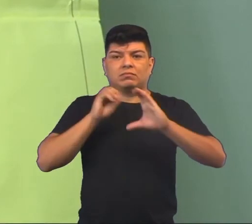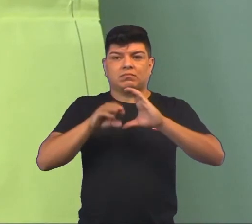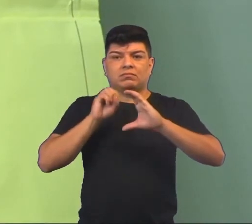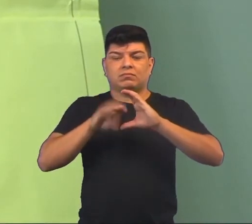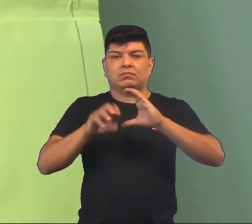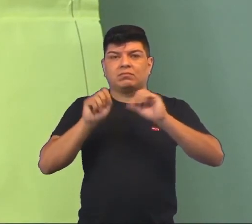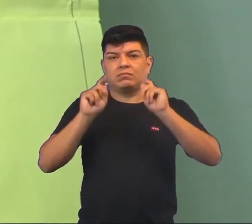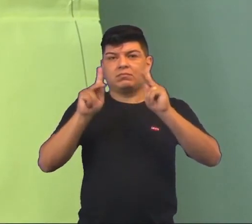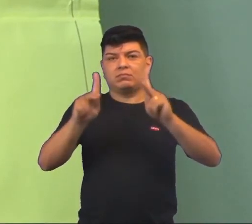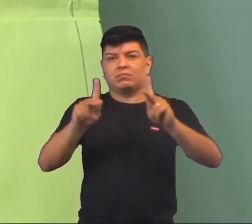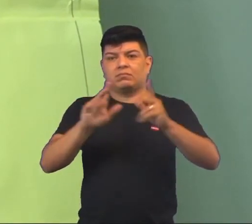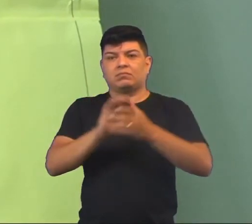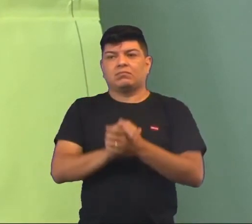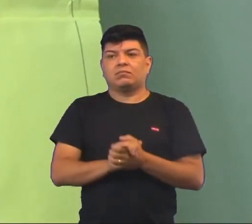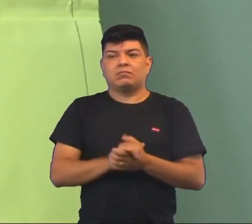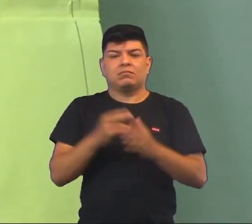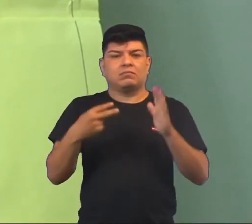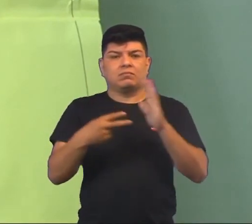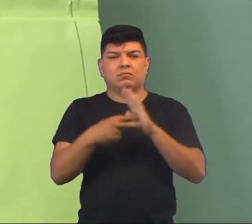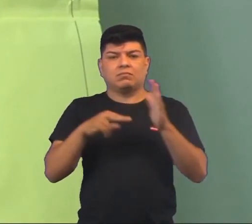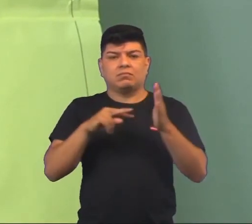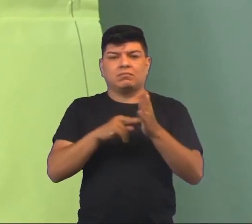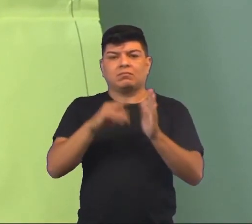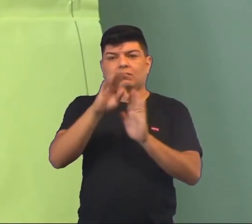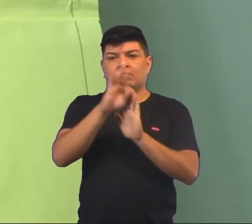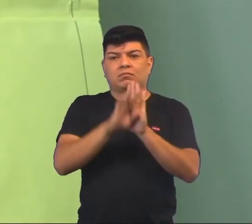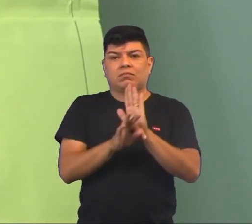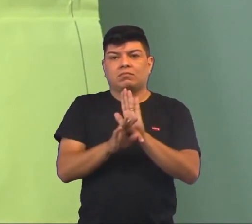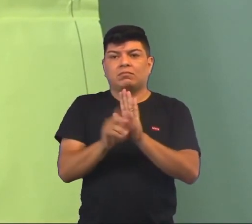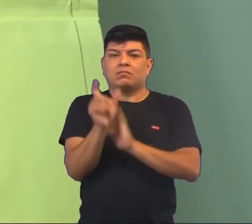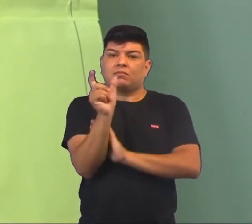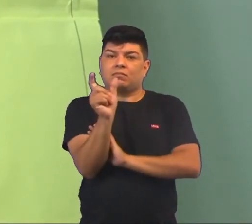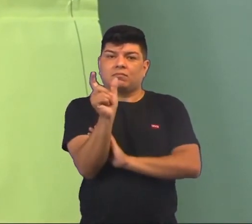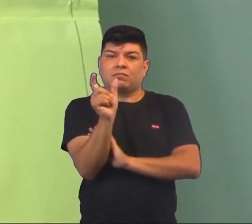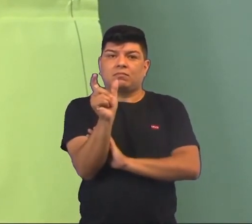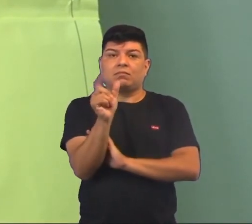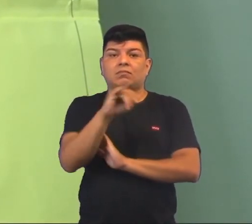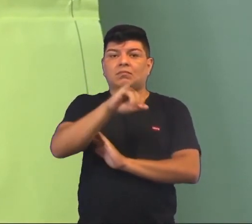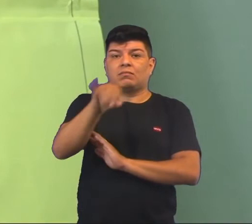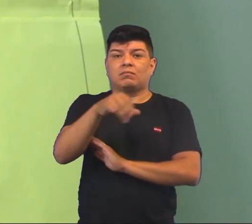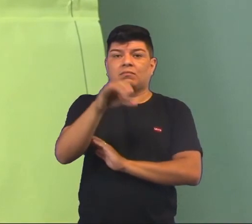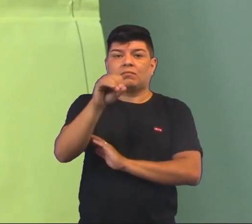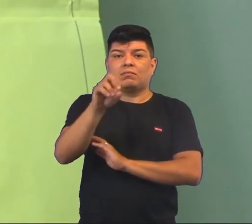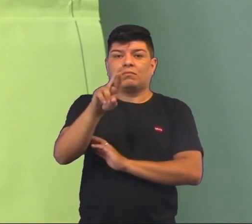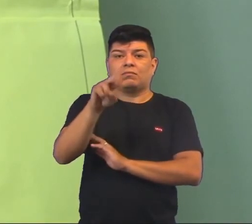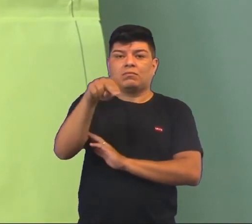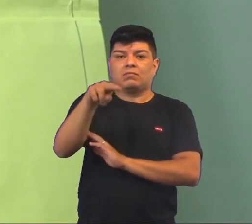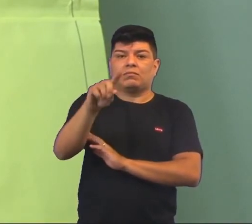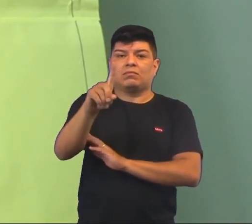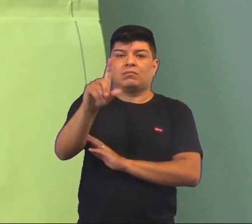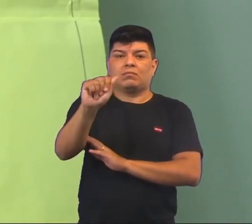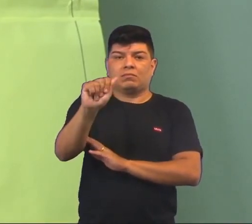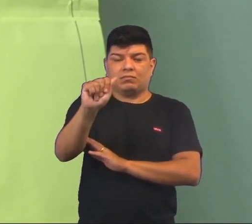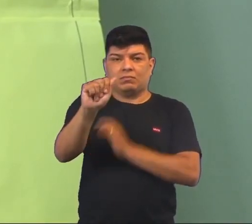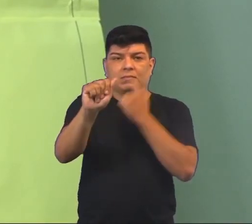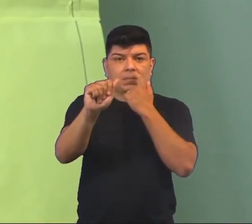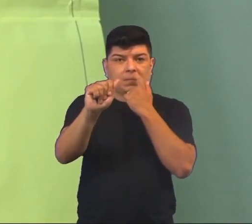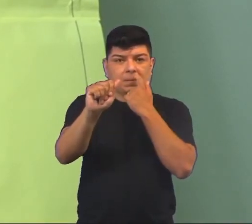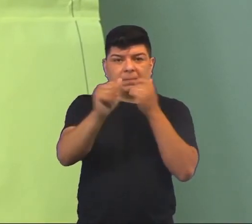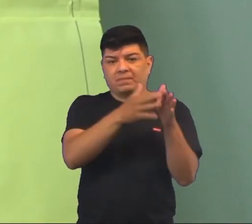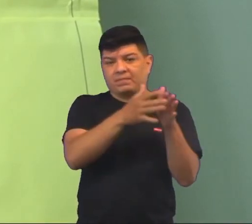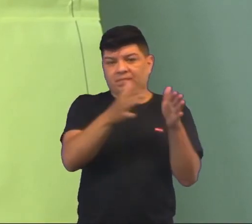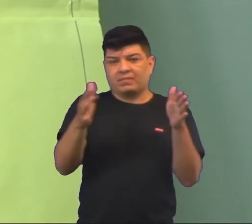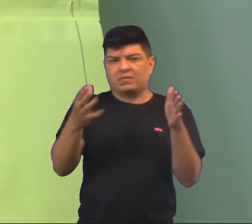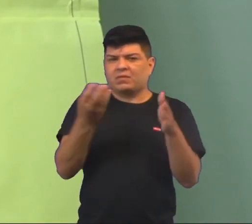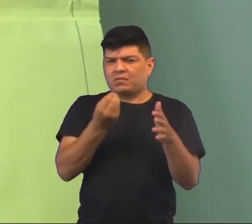ok? E o que significa no texto a palavra jornada? Jornada que ele teve na emissora. Quer